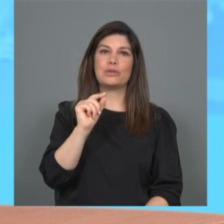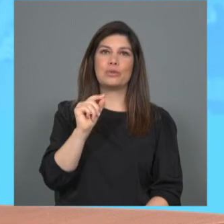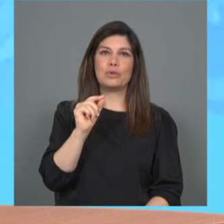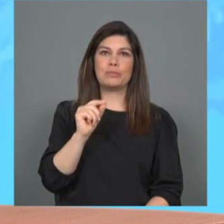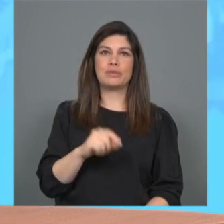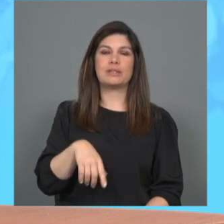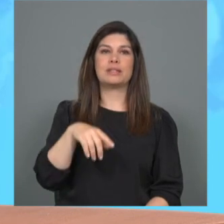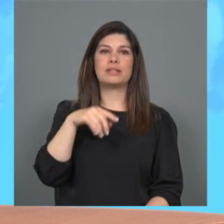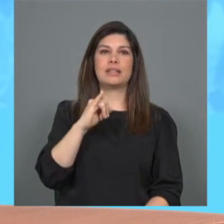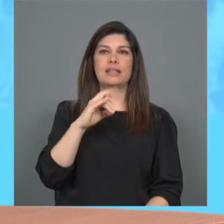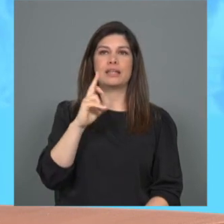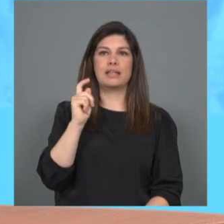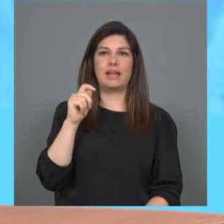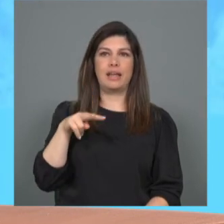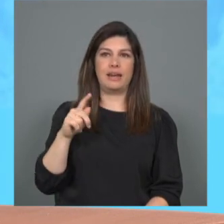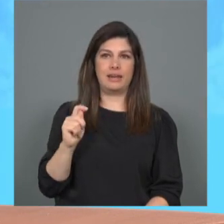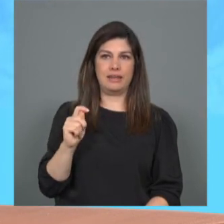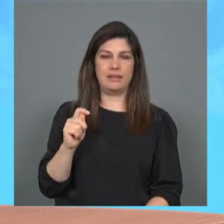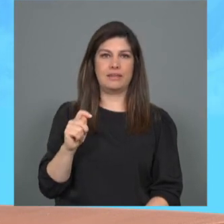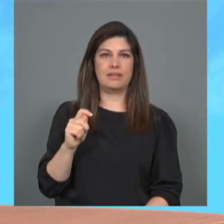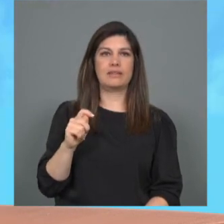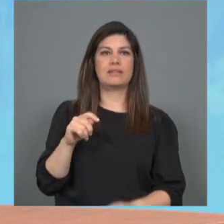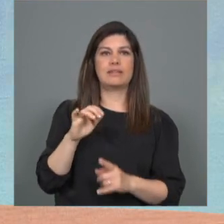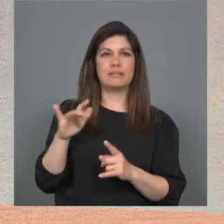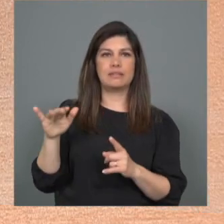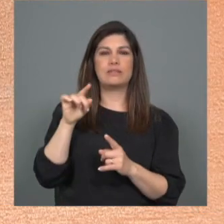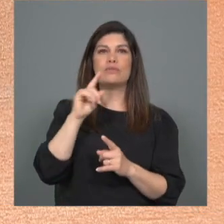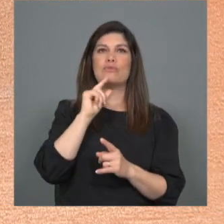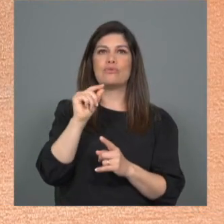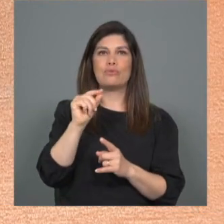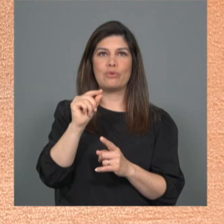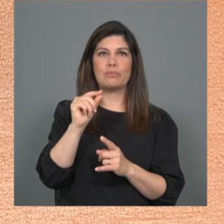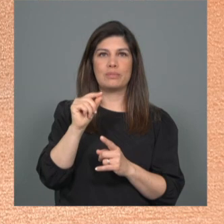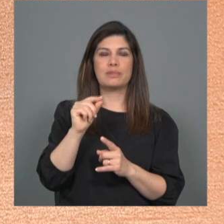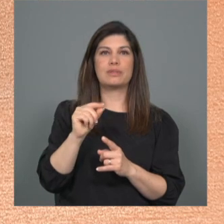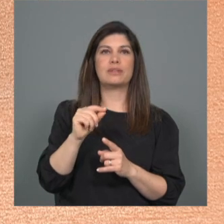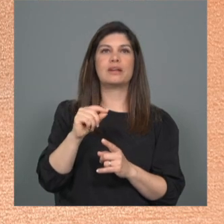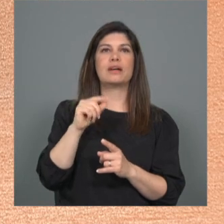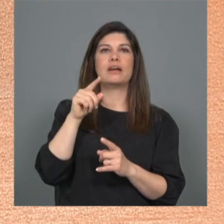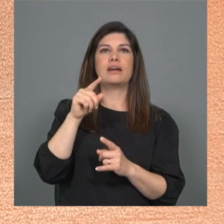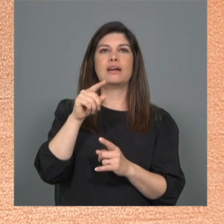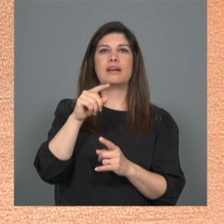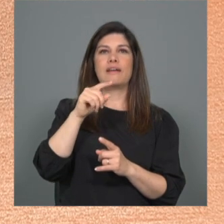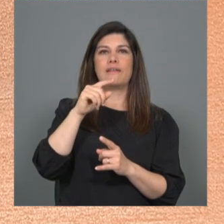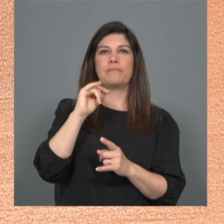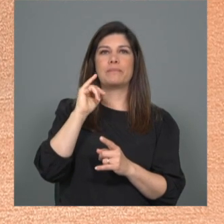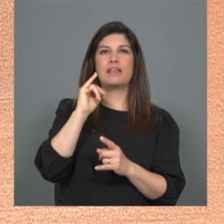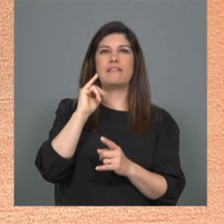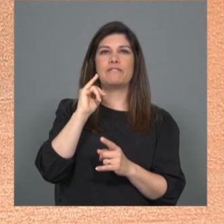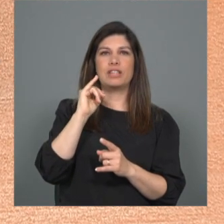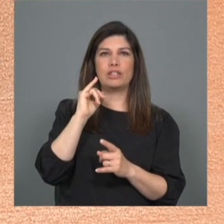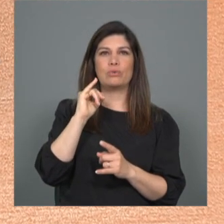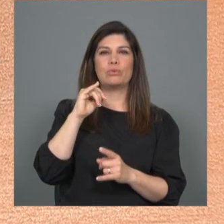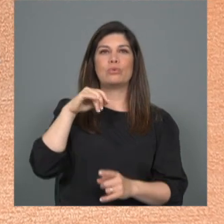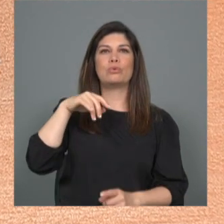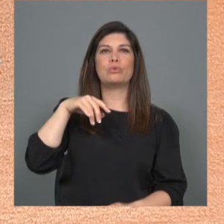chamada Irene Vallejo. O livro chama-se O Infinito num Junco. E é um livro único, realmente é